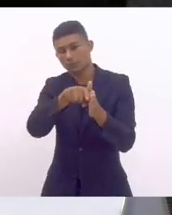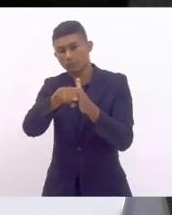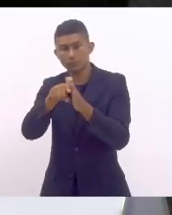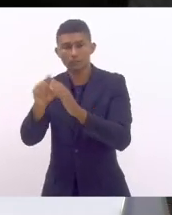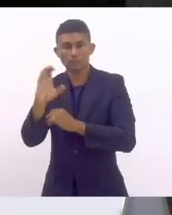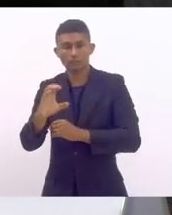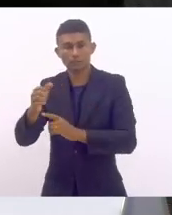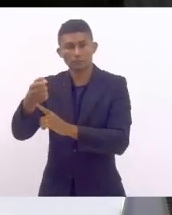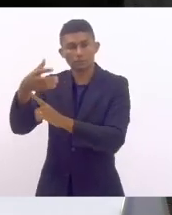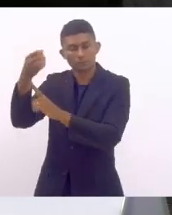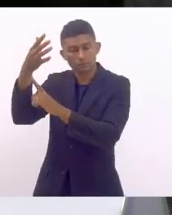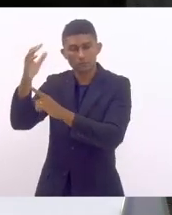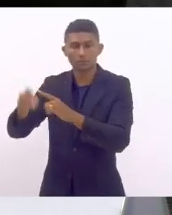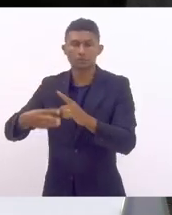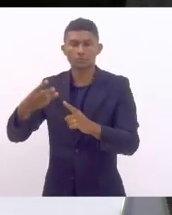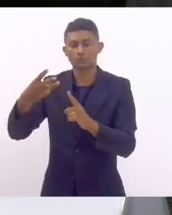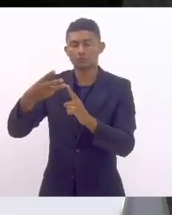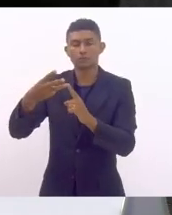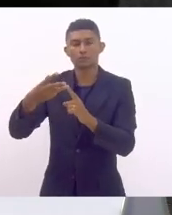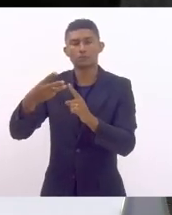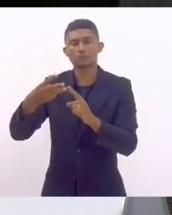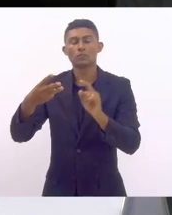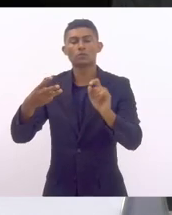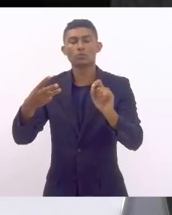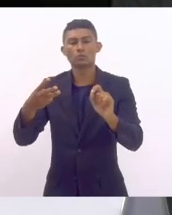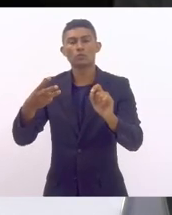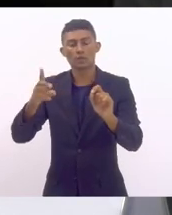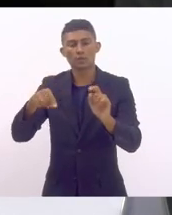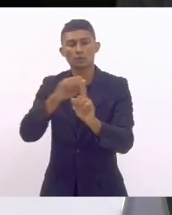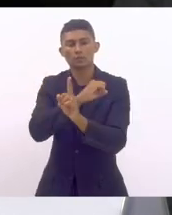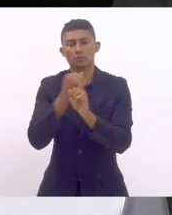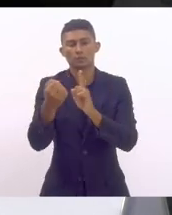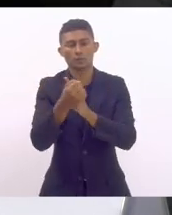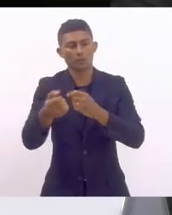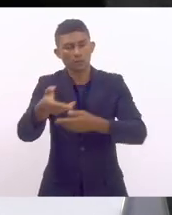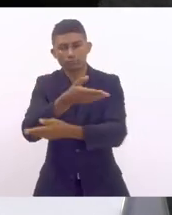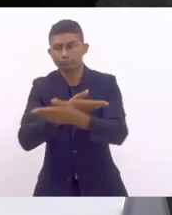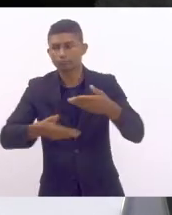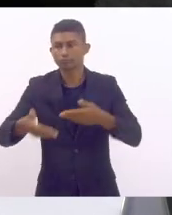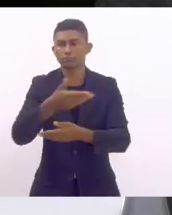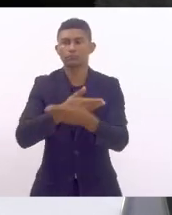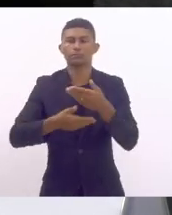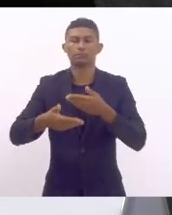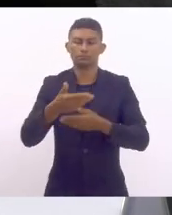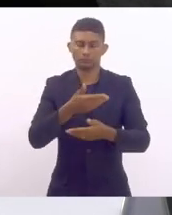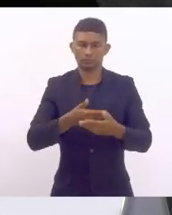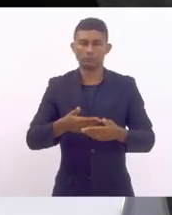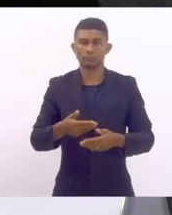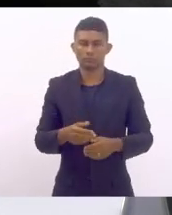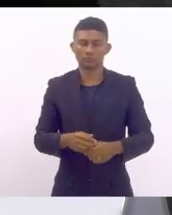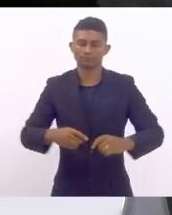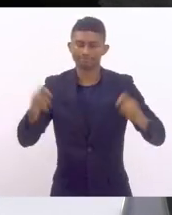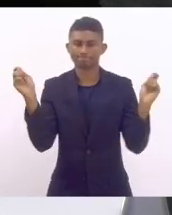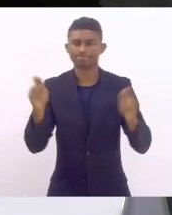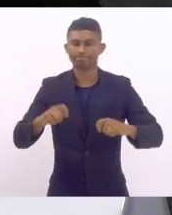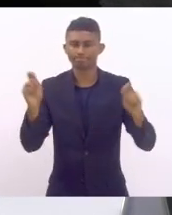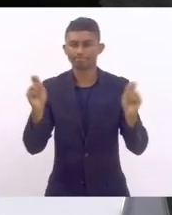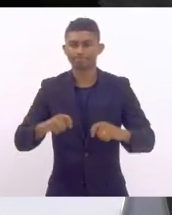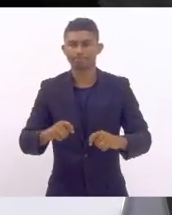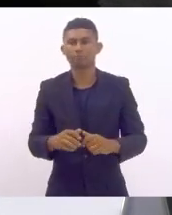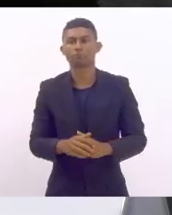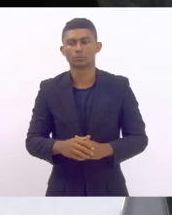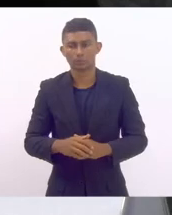tecnologia EA também um aparelho de interação social extremamente relacionado